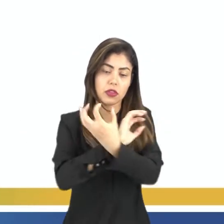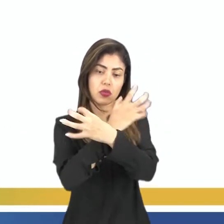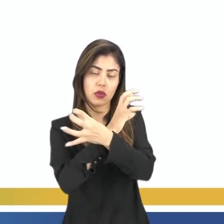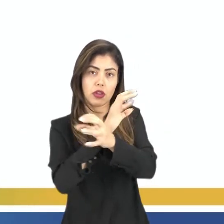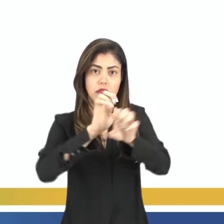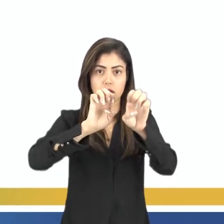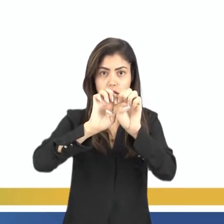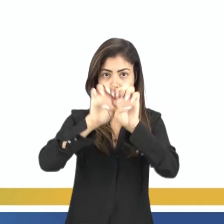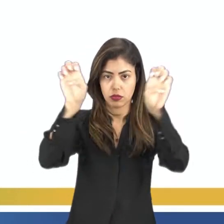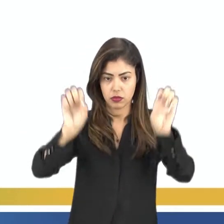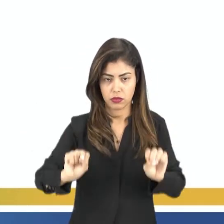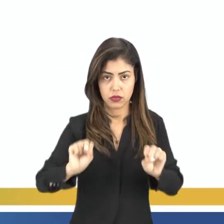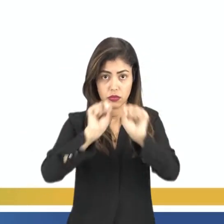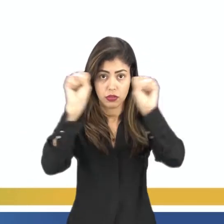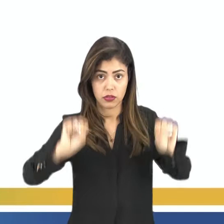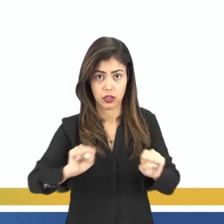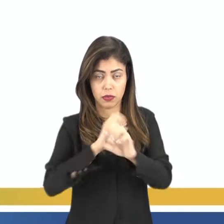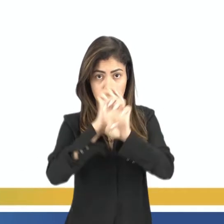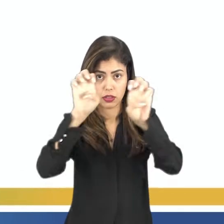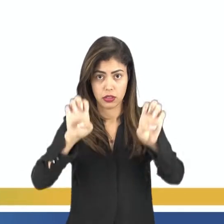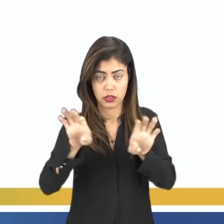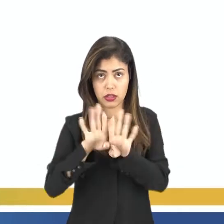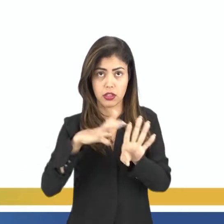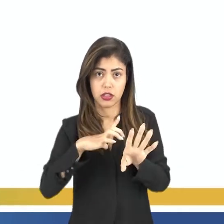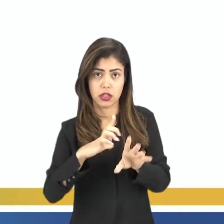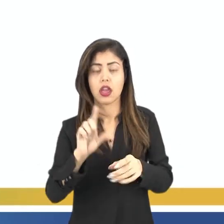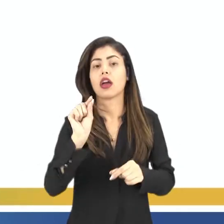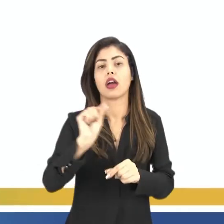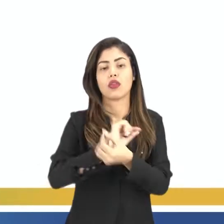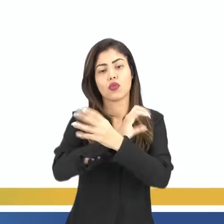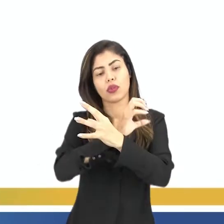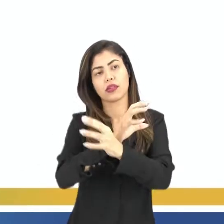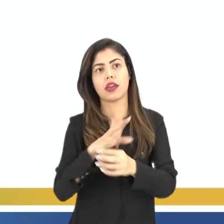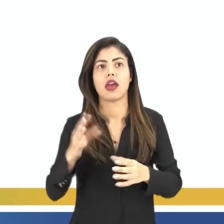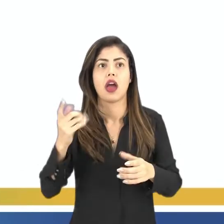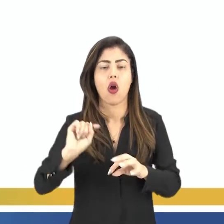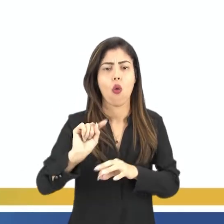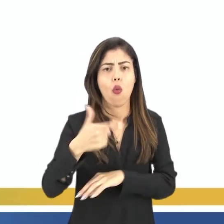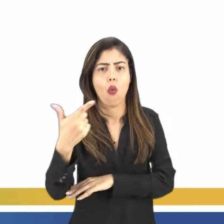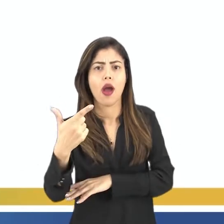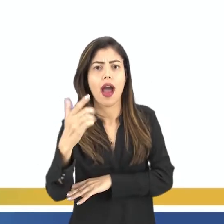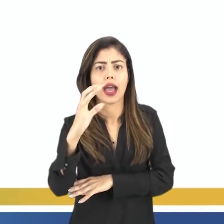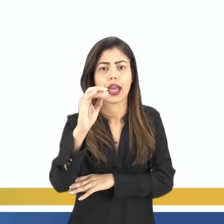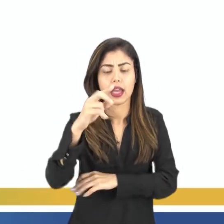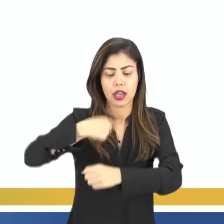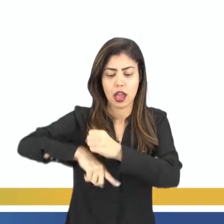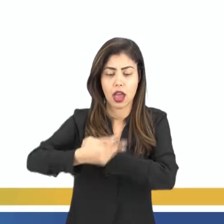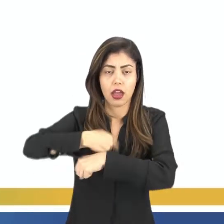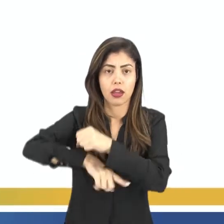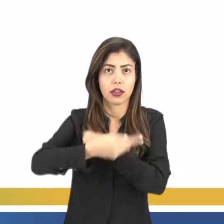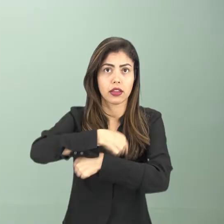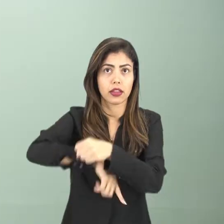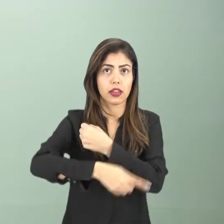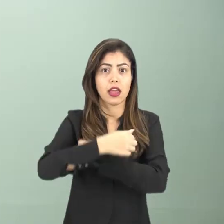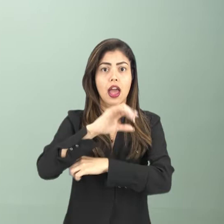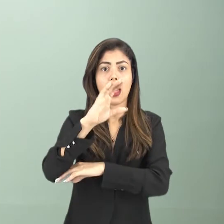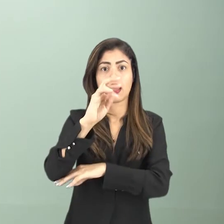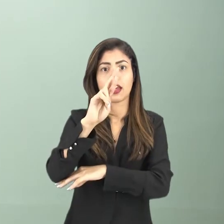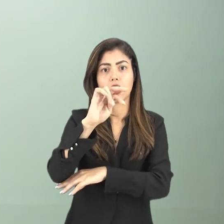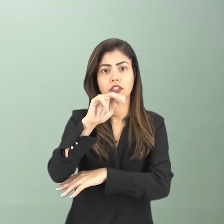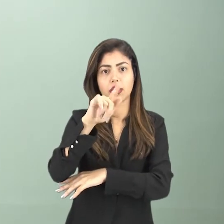sistema esquelético, com exceção das regiões que vão ser recobertas por cartilagem. Então, os ossos